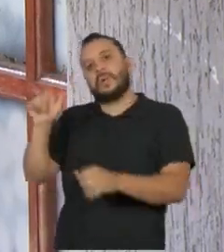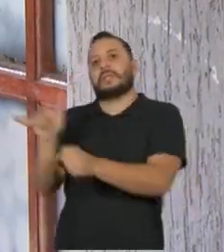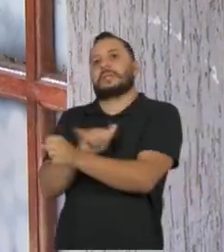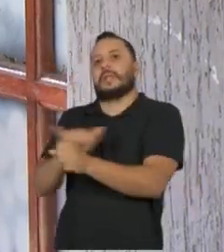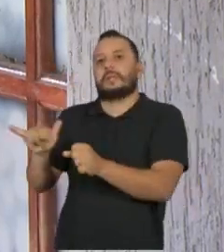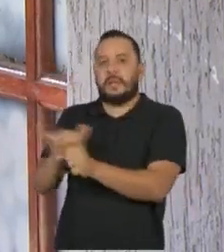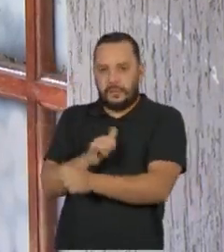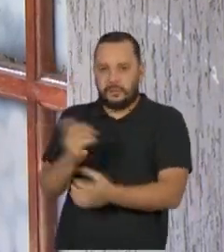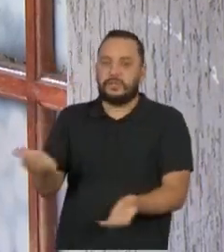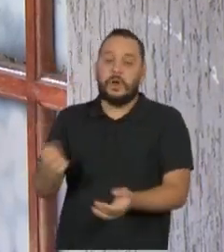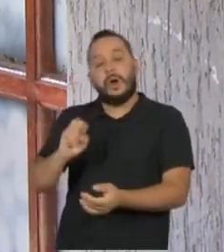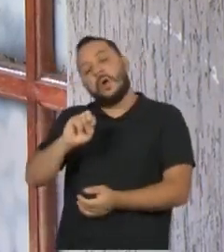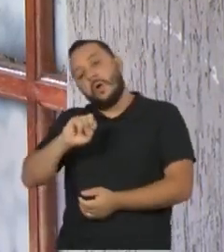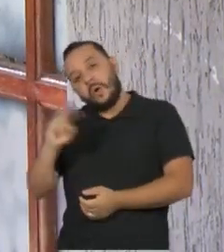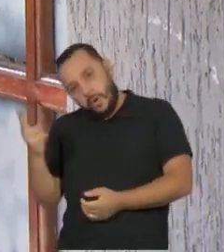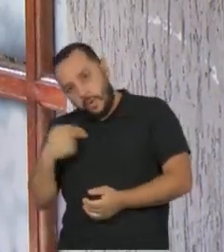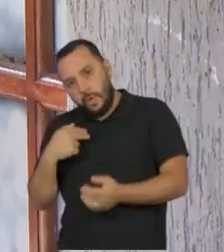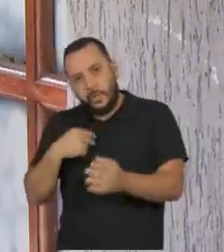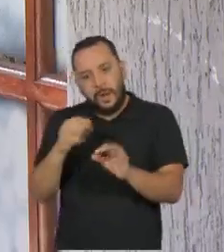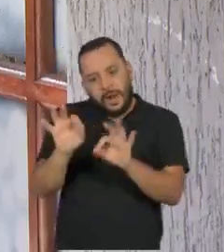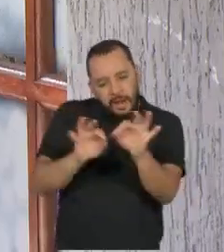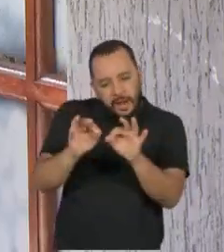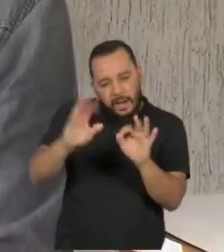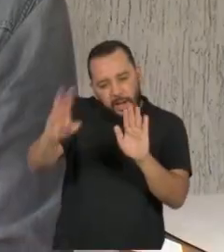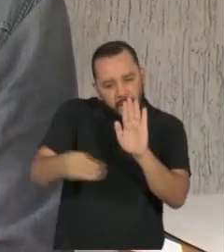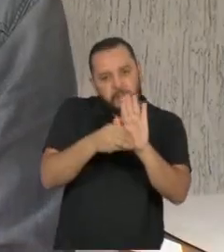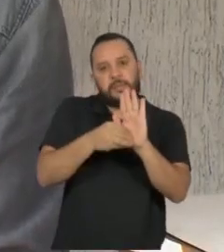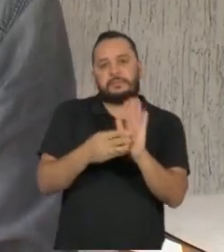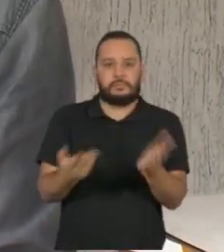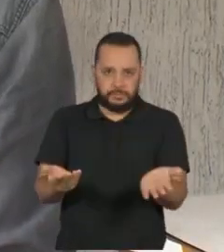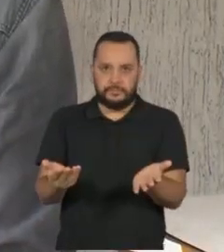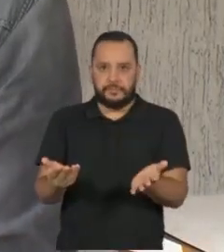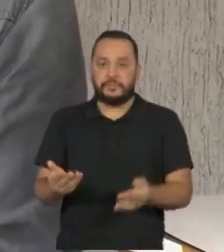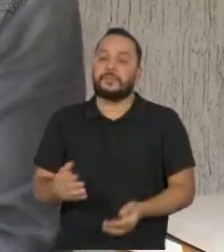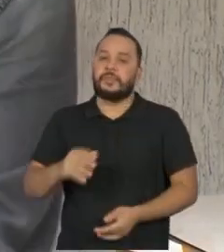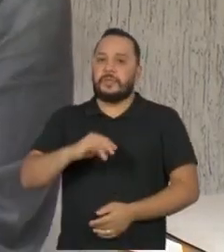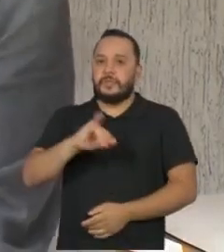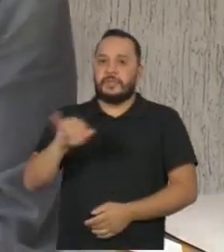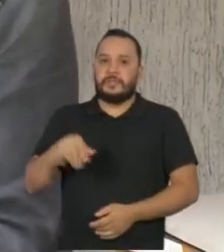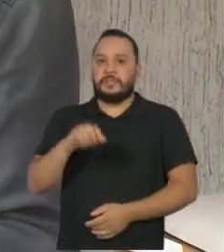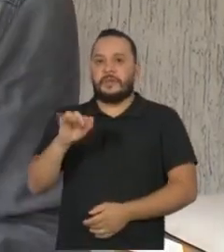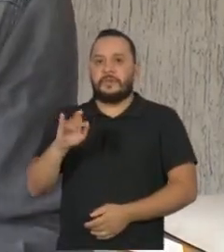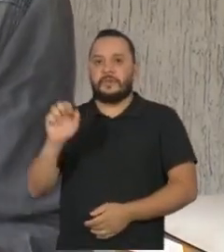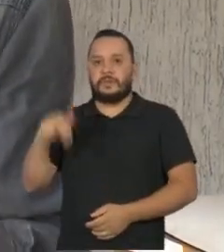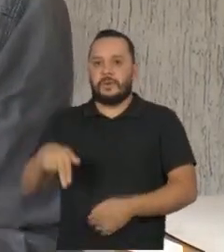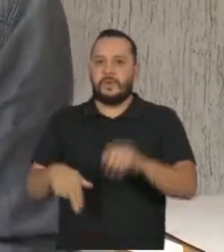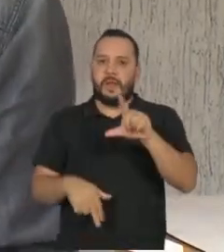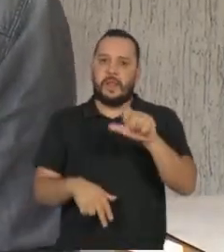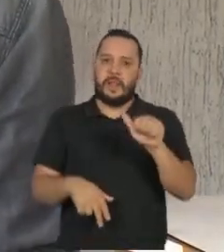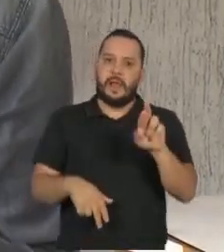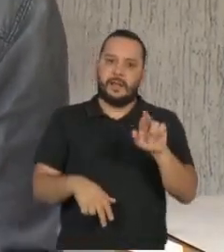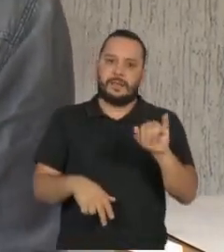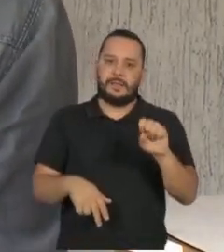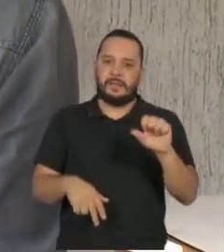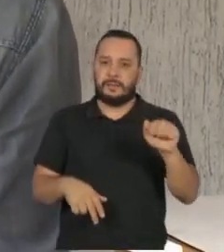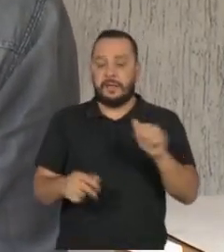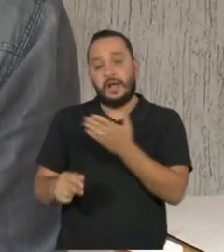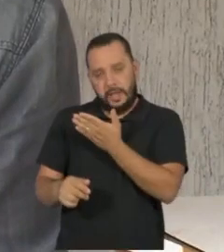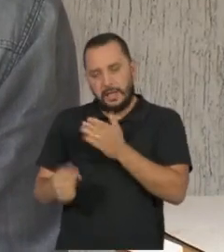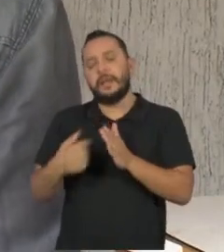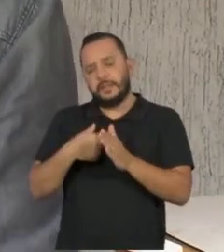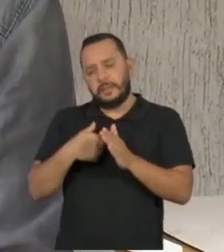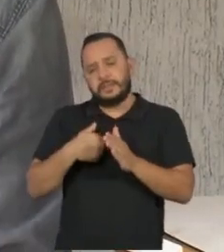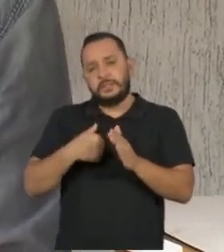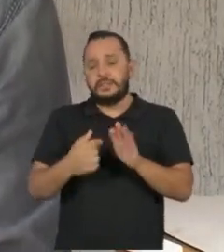de fazer caber, ou então não entra, simples assim. Tanto o Jefferson quanto a Larissa são exemplos de brasileiros que não deixam o dinheiro